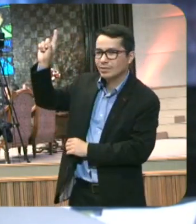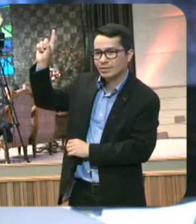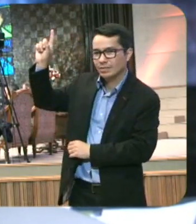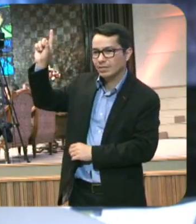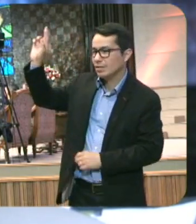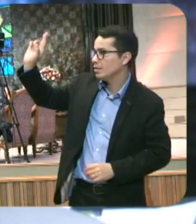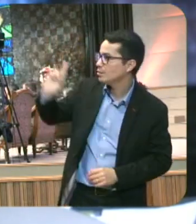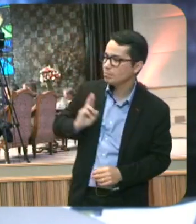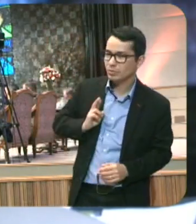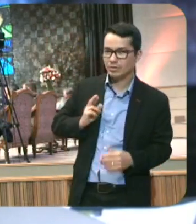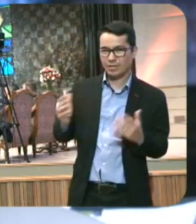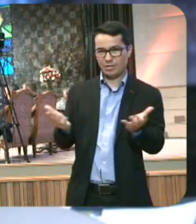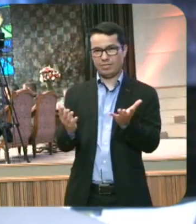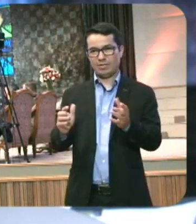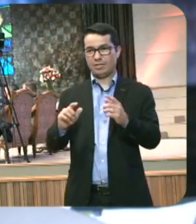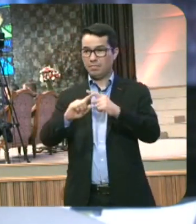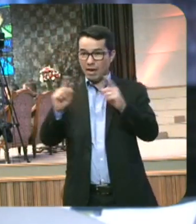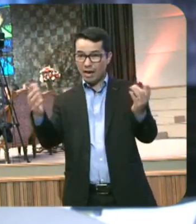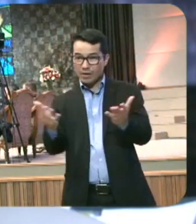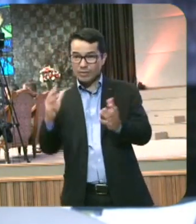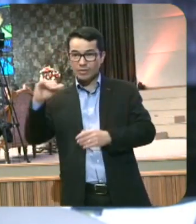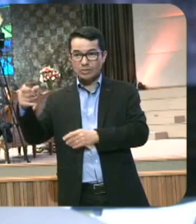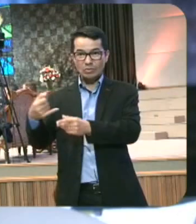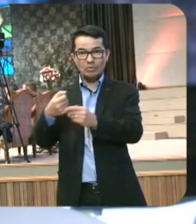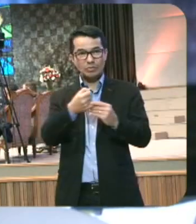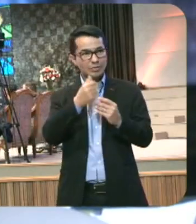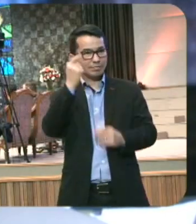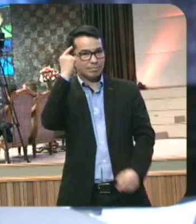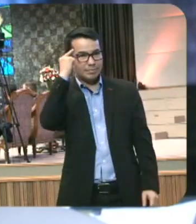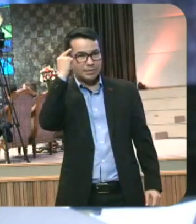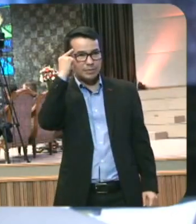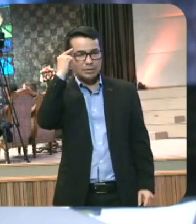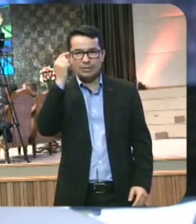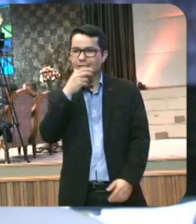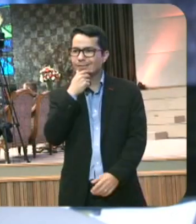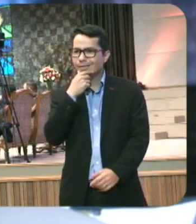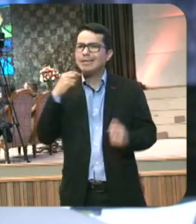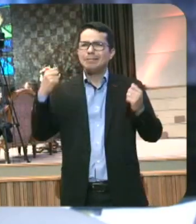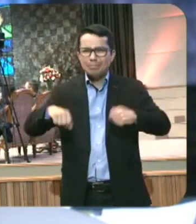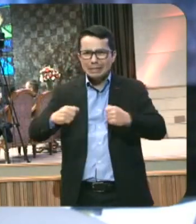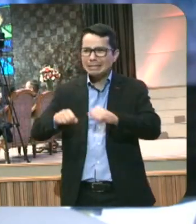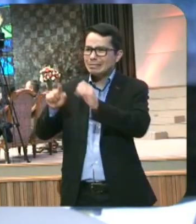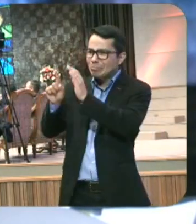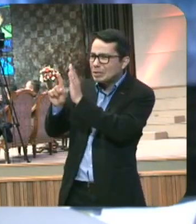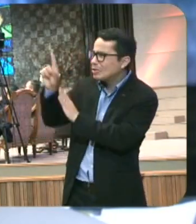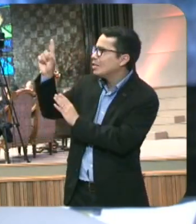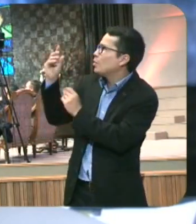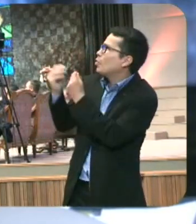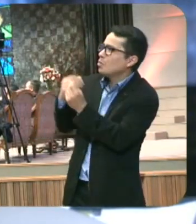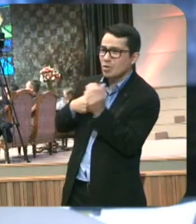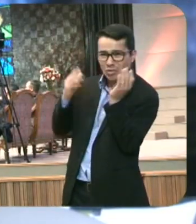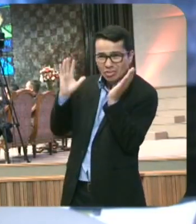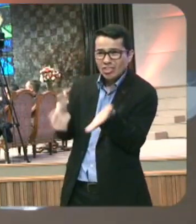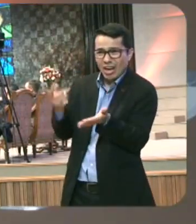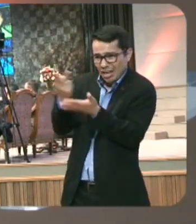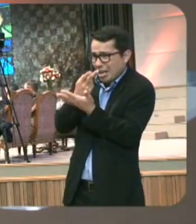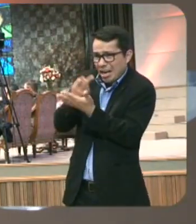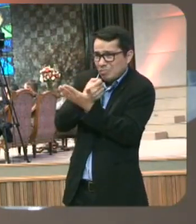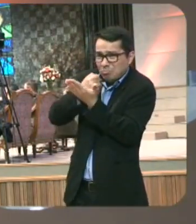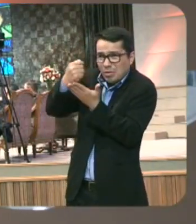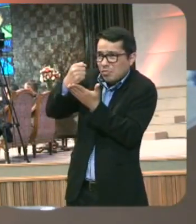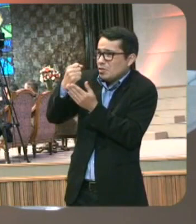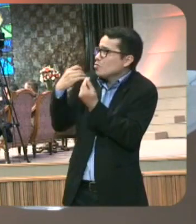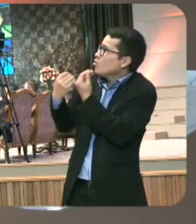a solução precisava ser encontrada através de uma busca pelo Senhor no seu